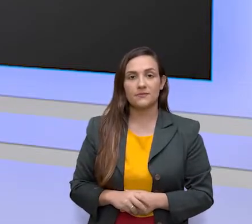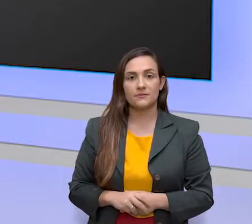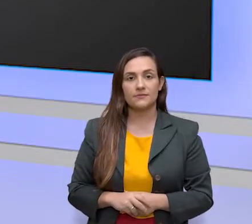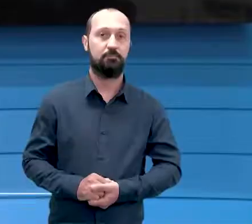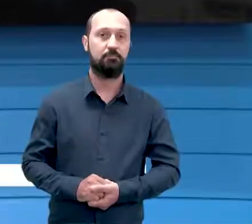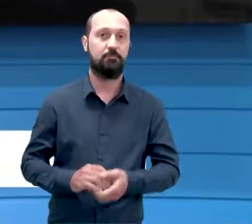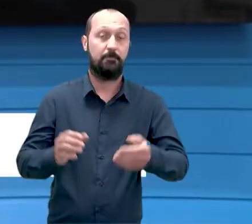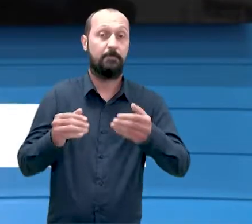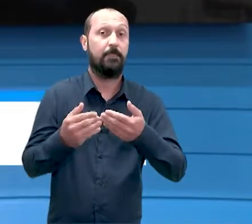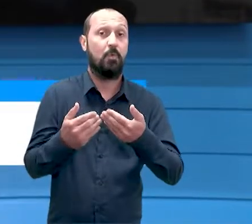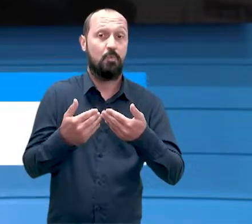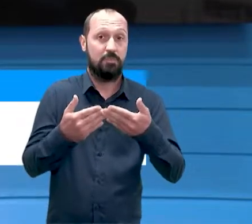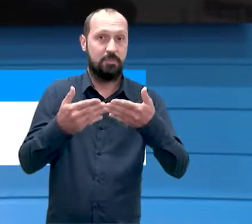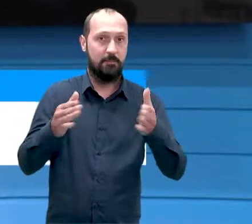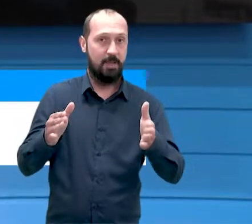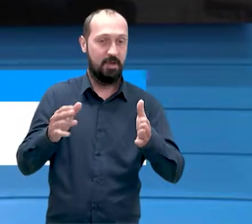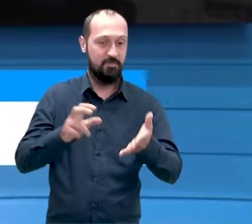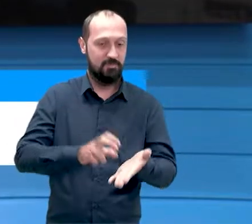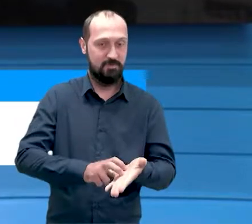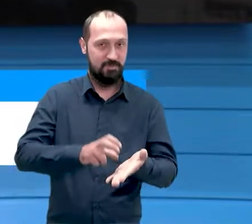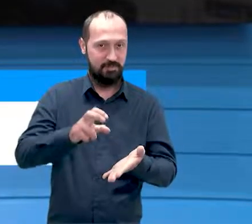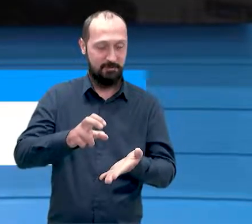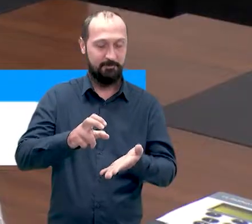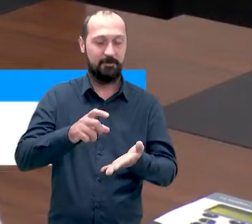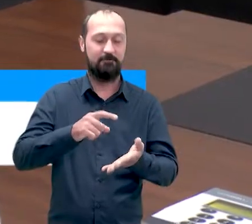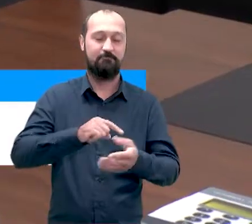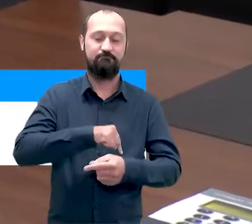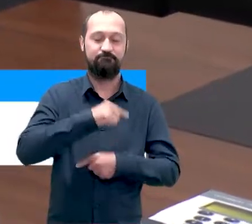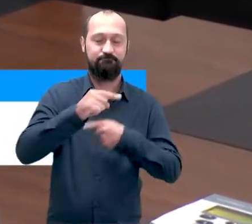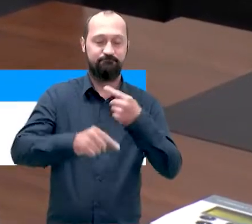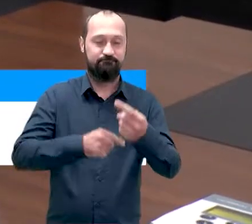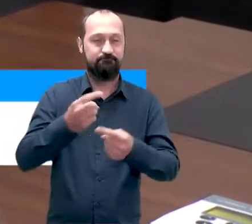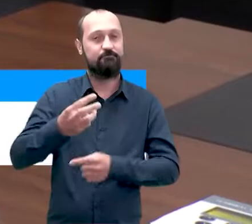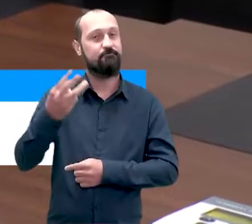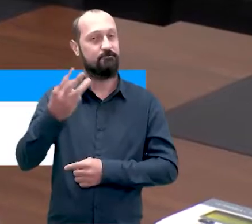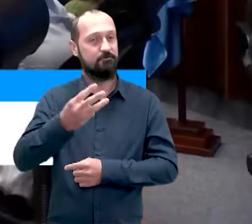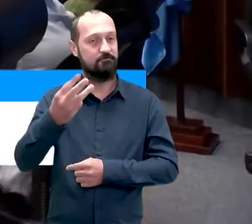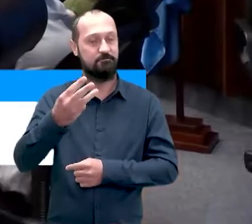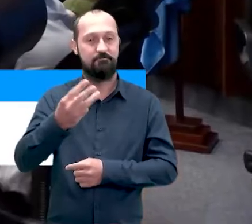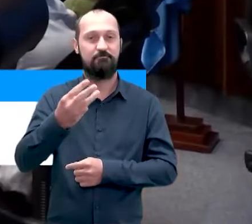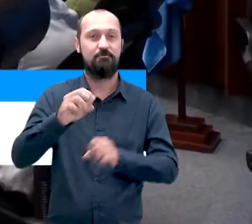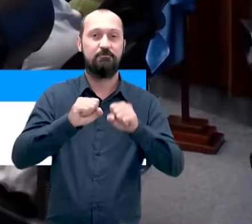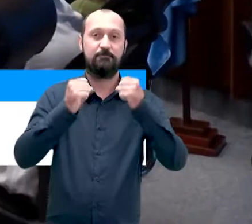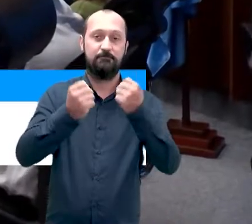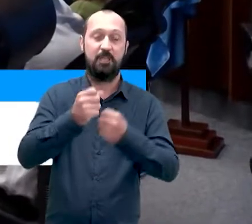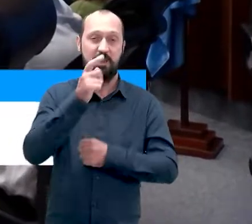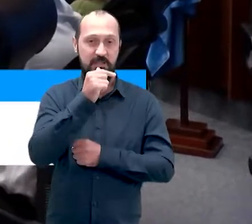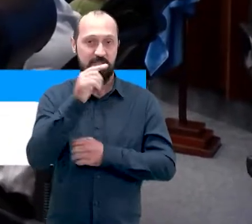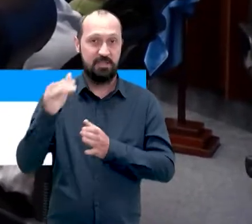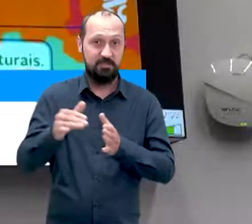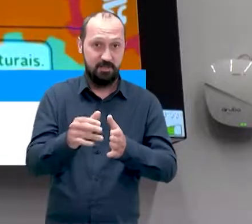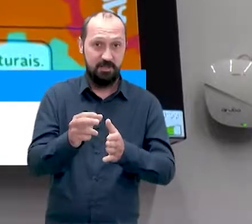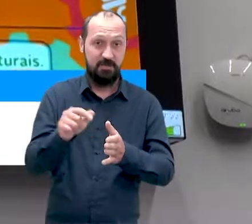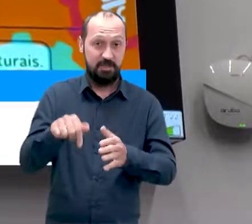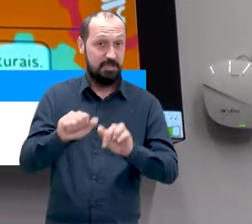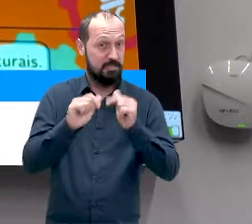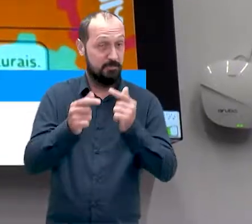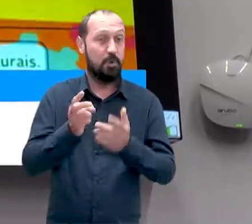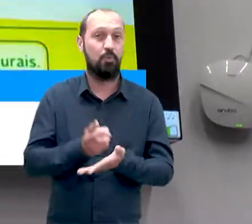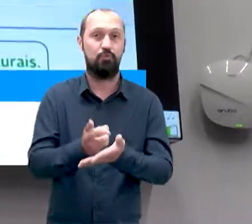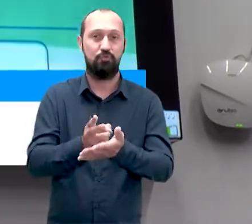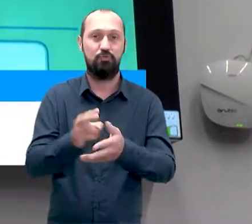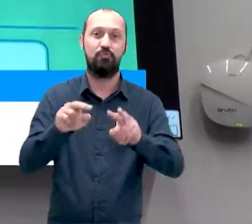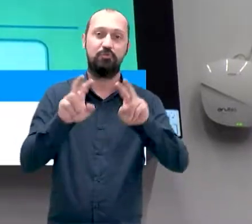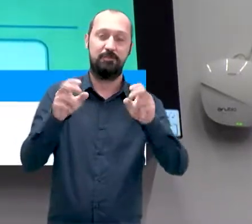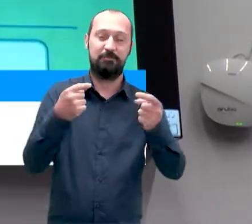Radamés. Após a abertura dos trabalhos durante a manhã, a 3ª edição do Seminário Estadual das Águas continuou pela tarde aqui na